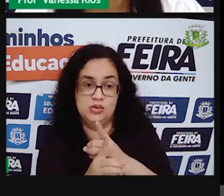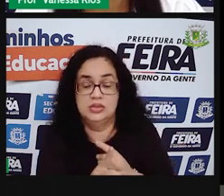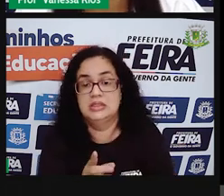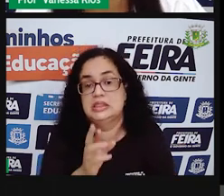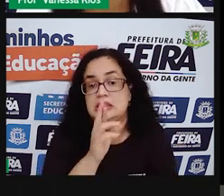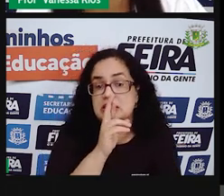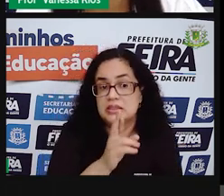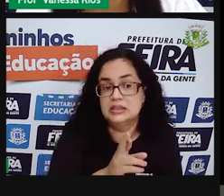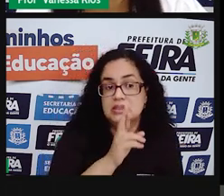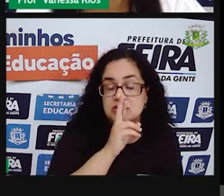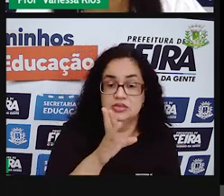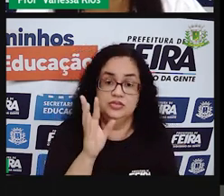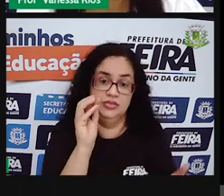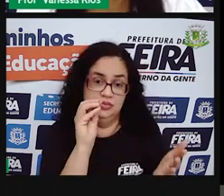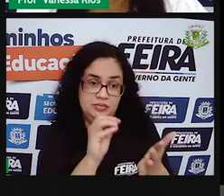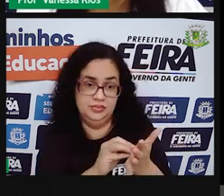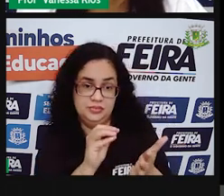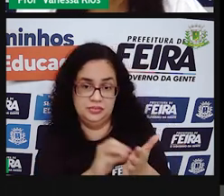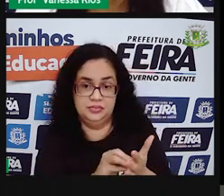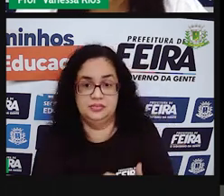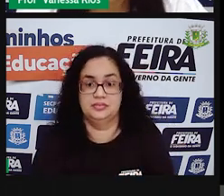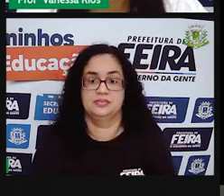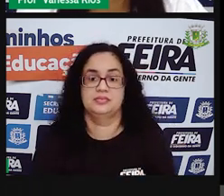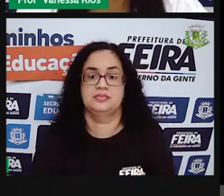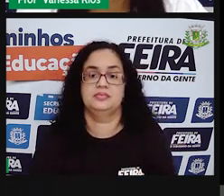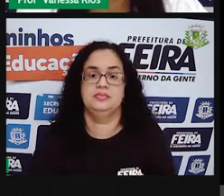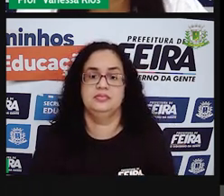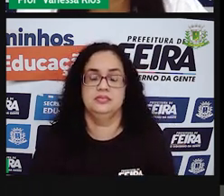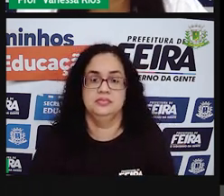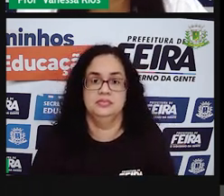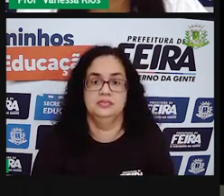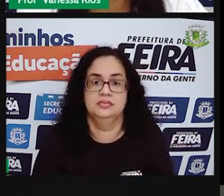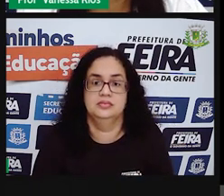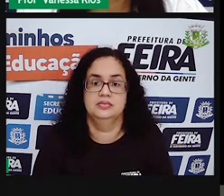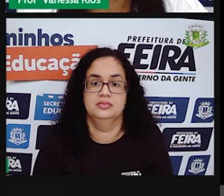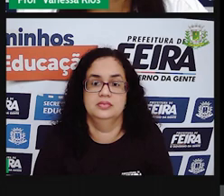os números que estão faltando.